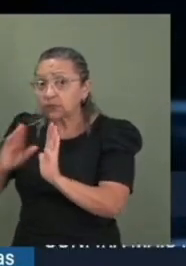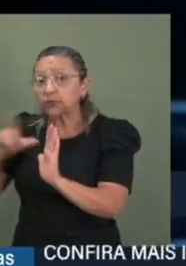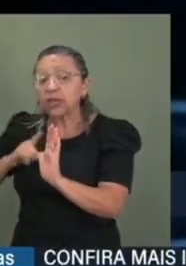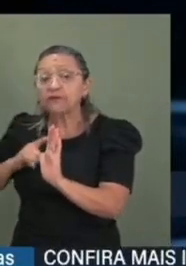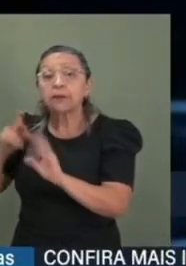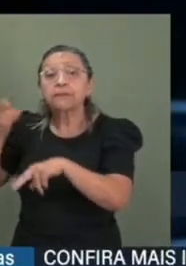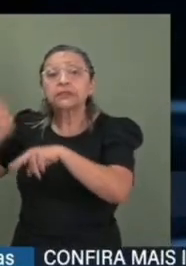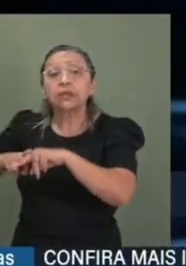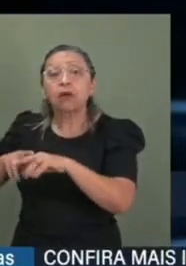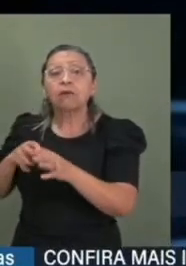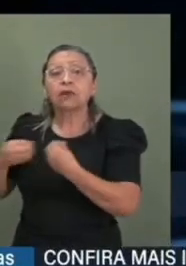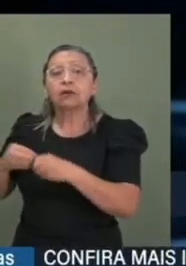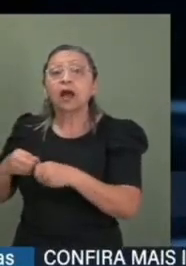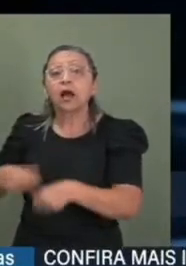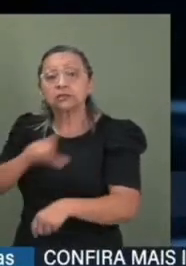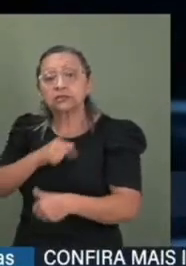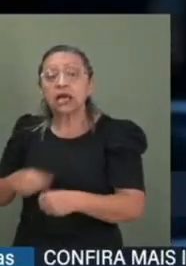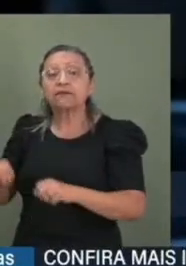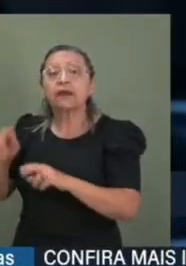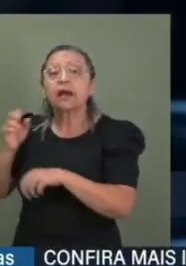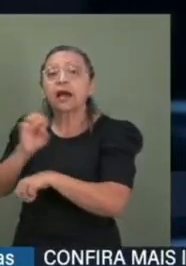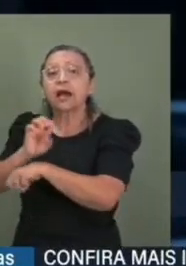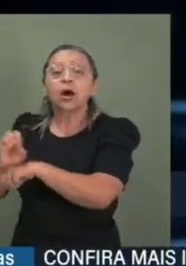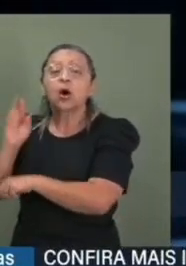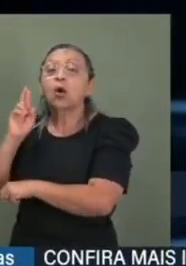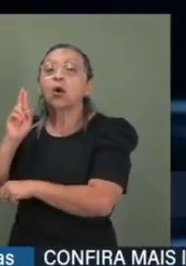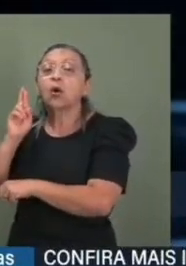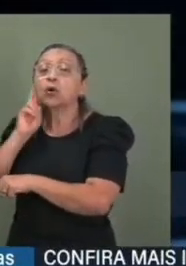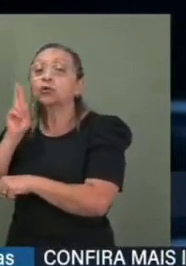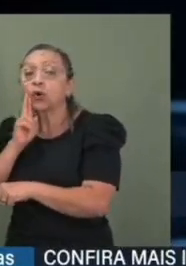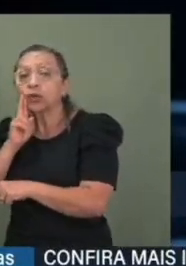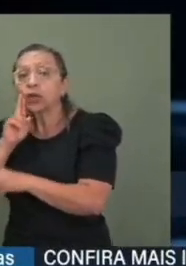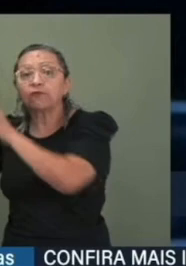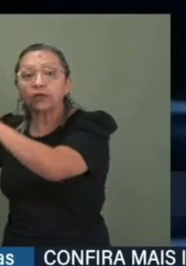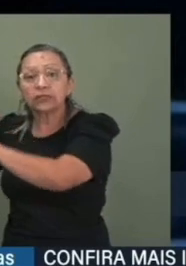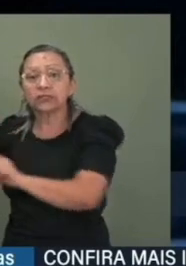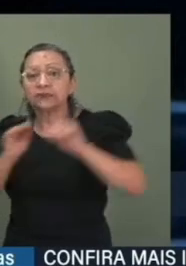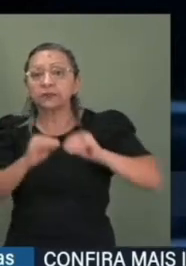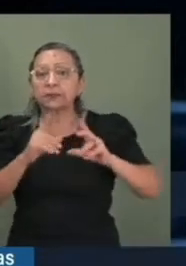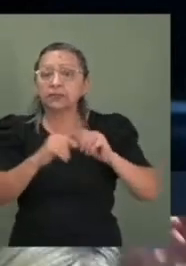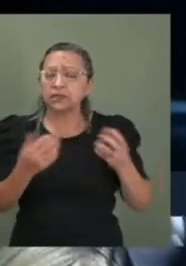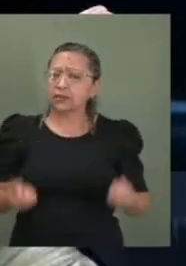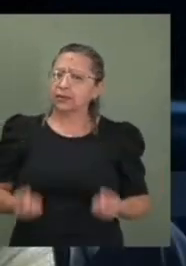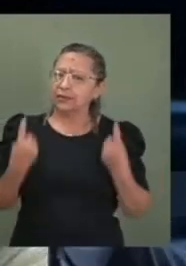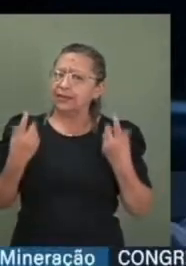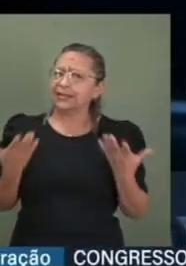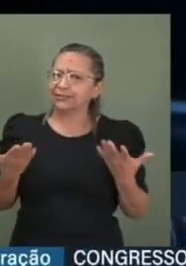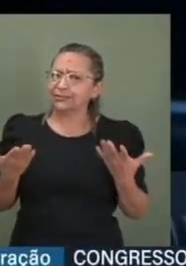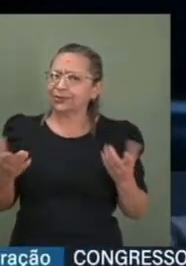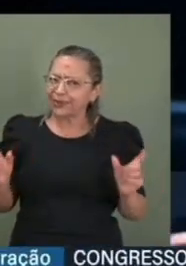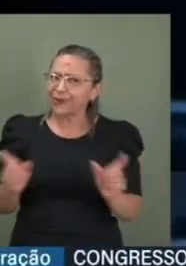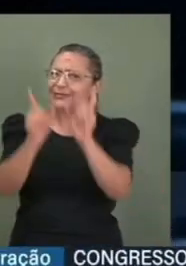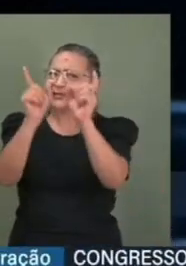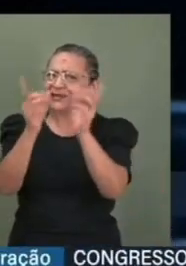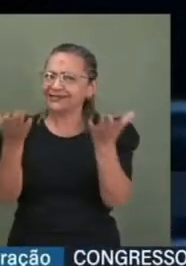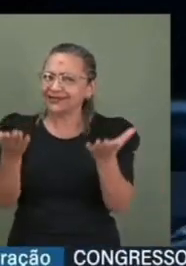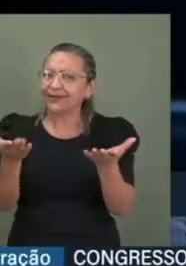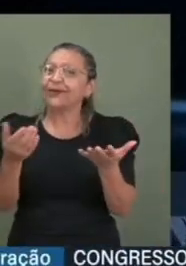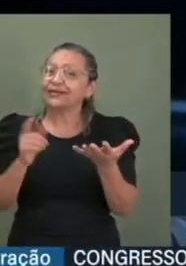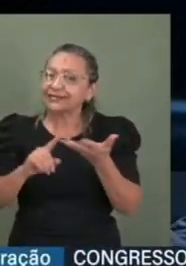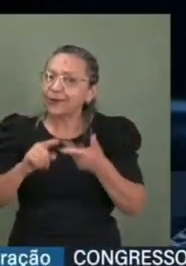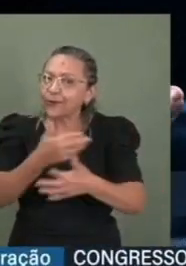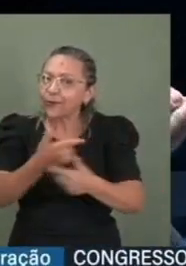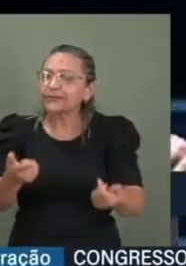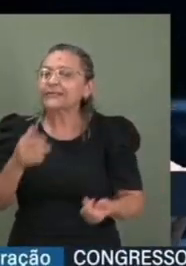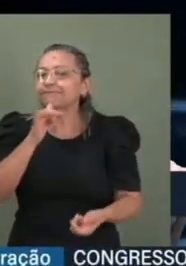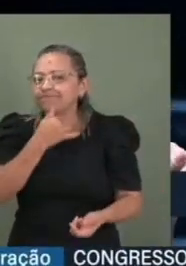saiu lá de Rondônia e veio para Brasília Nossa que coincidência Então são sinais infelizmente que